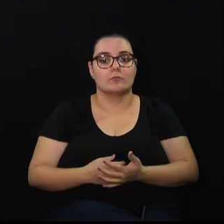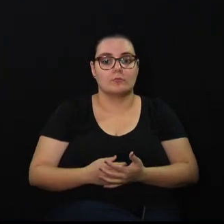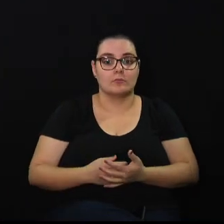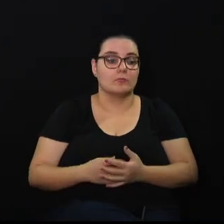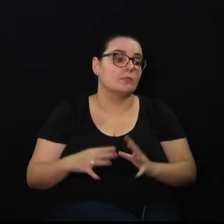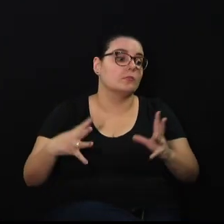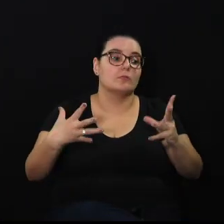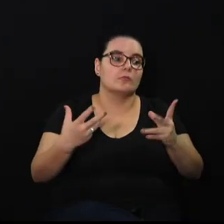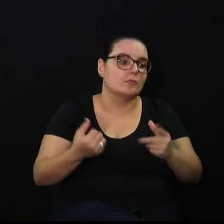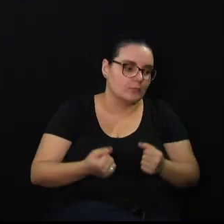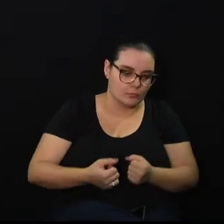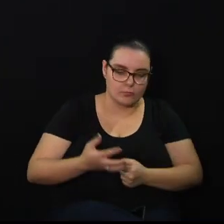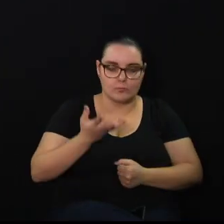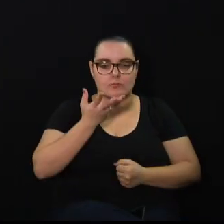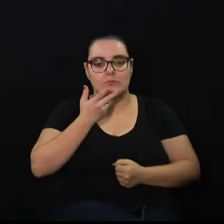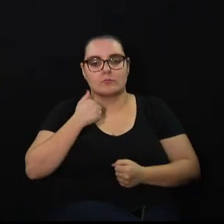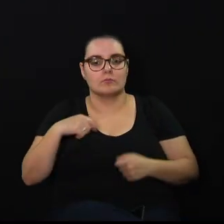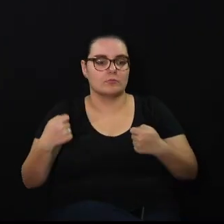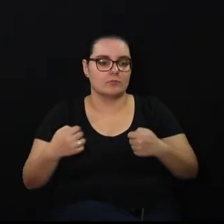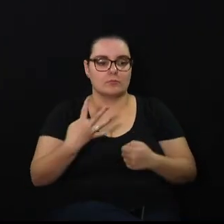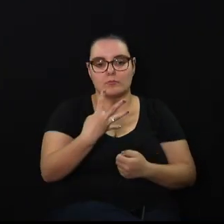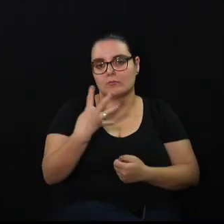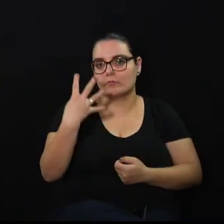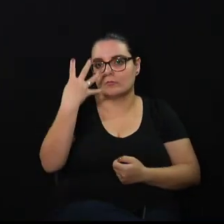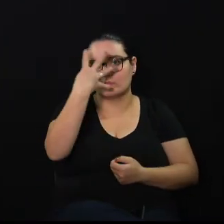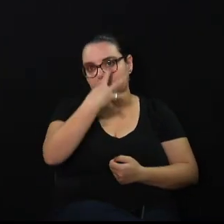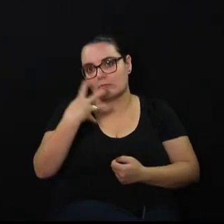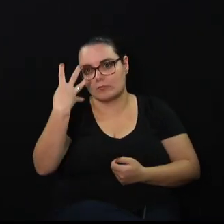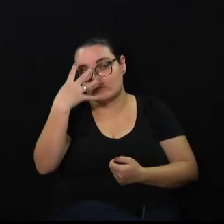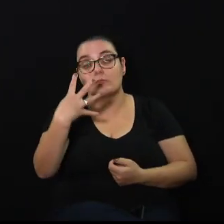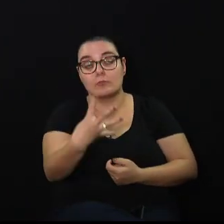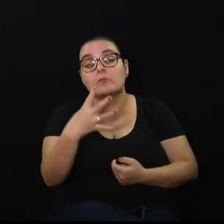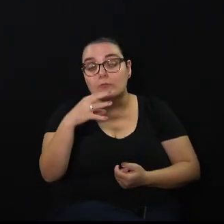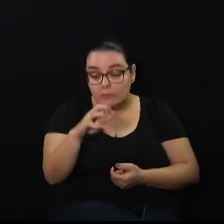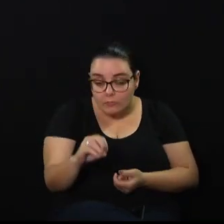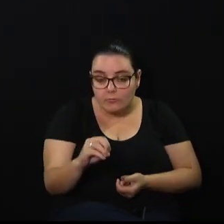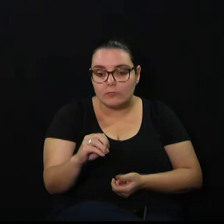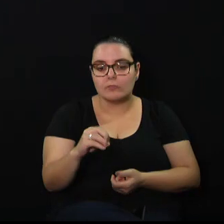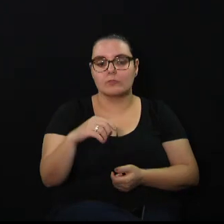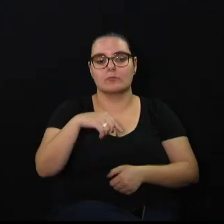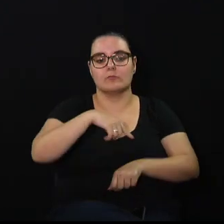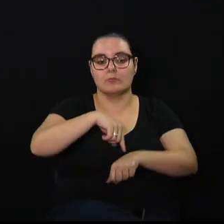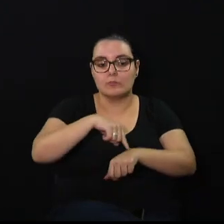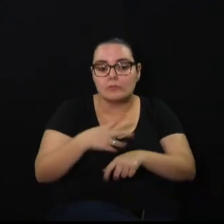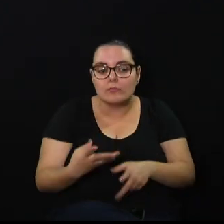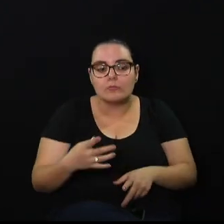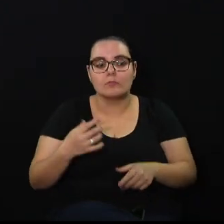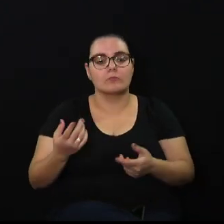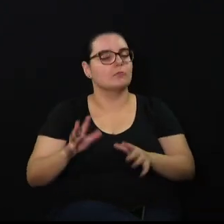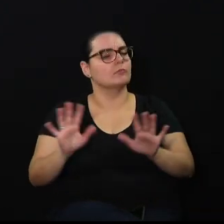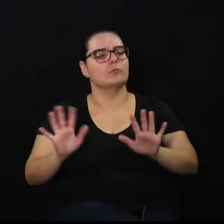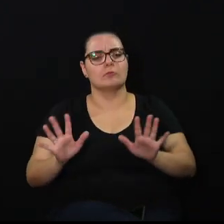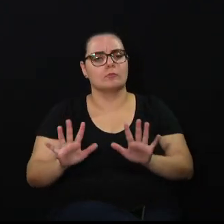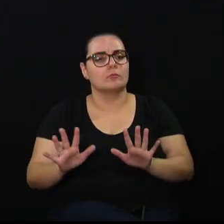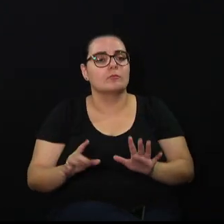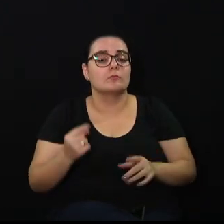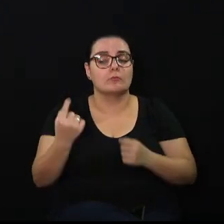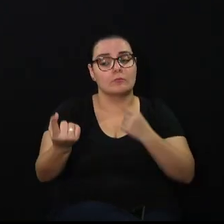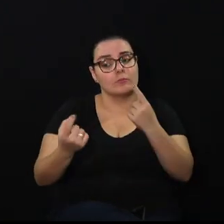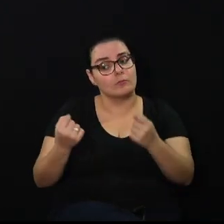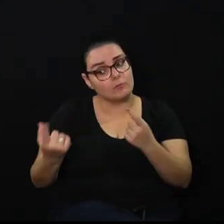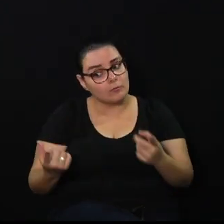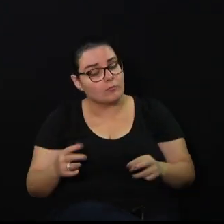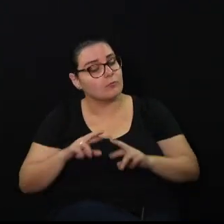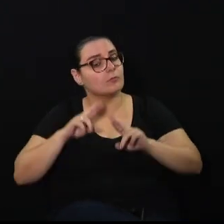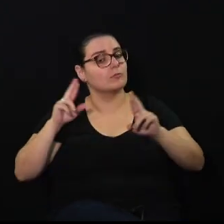de intervenção esse é um modelo que vem de fora e que lá tem outras estruturas outras realidades e